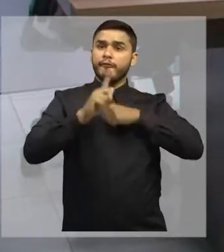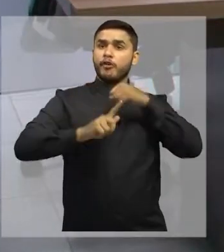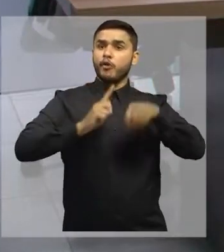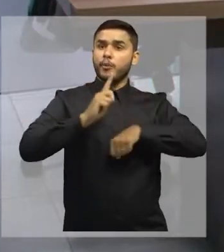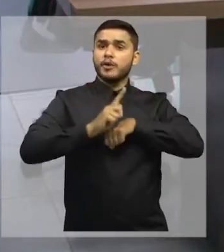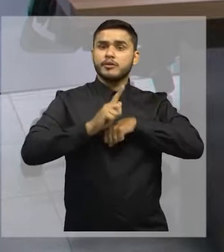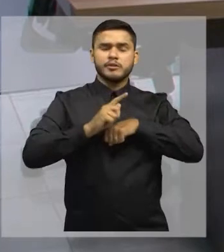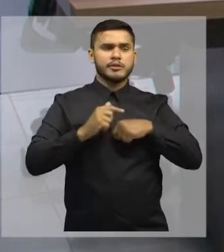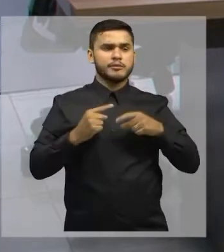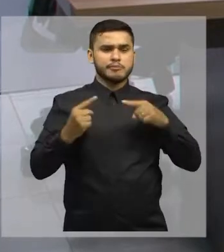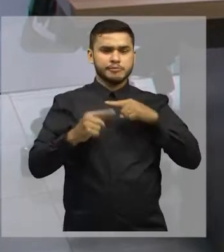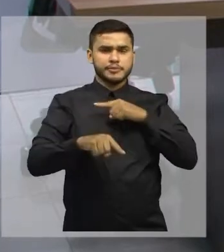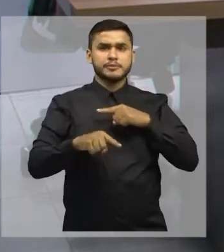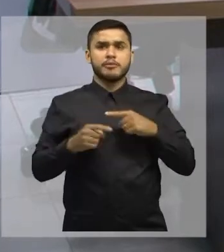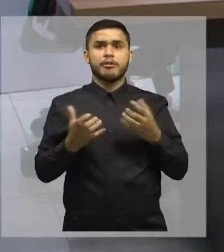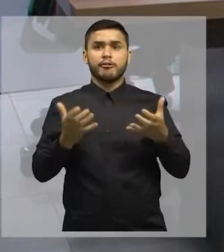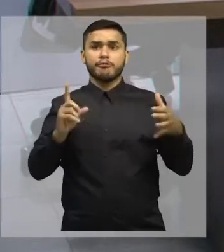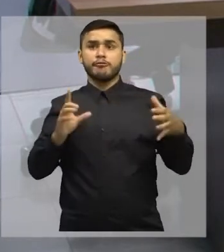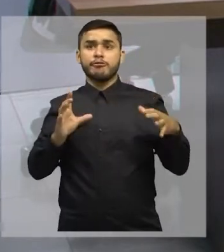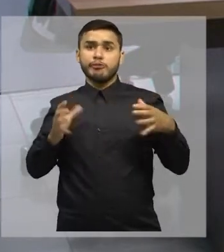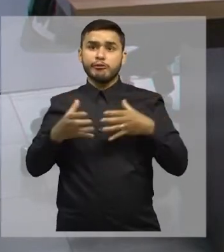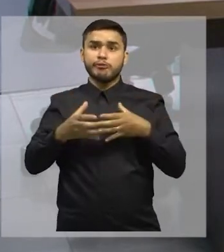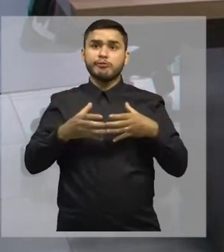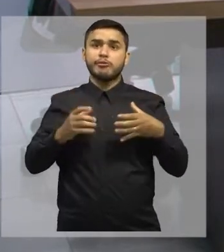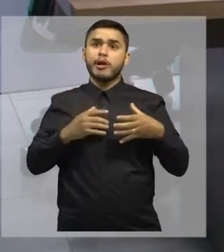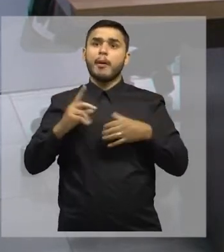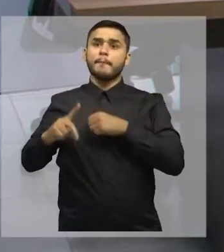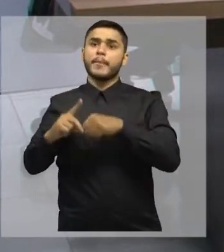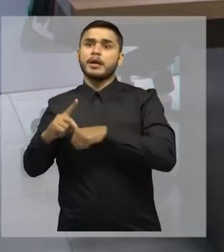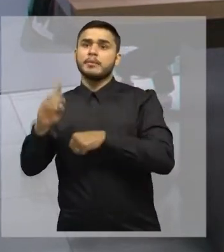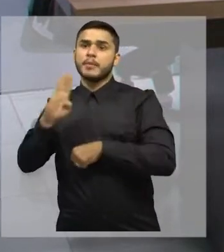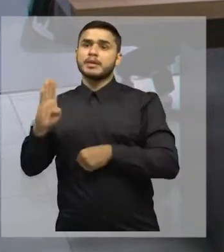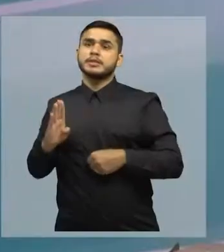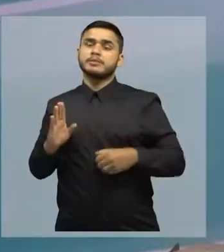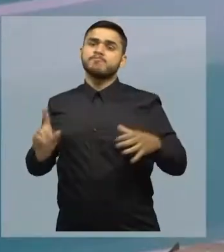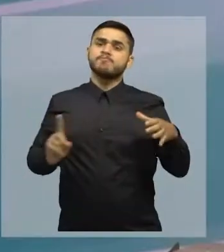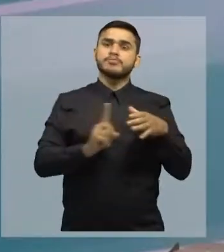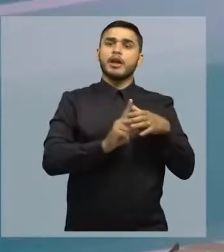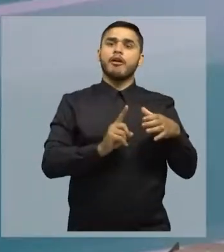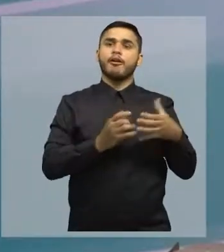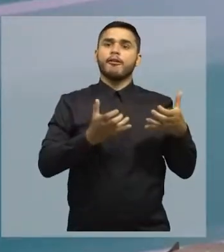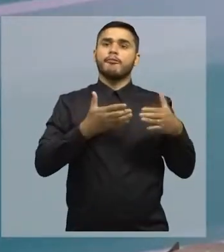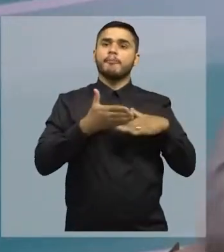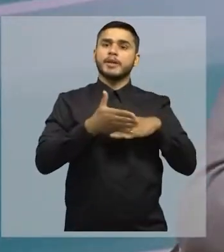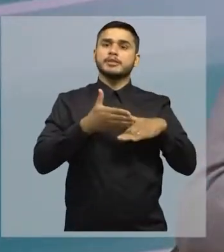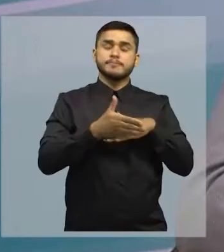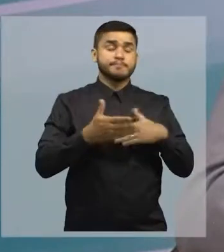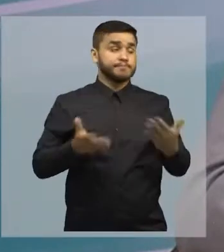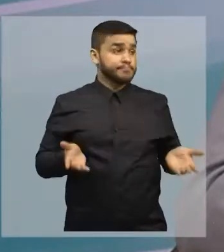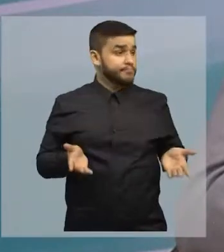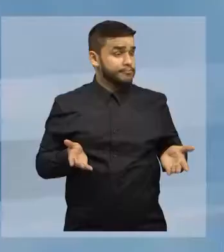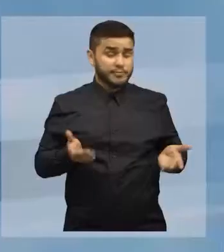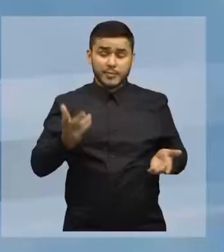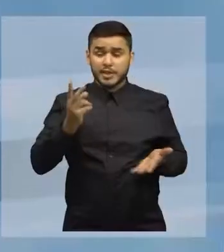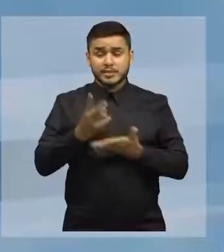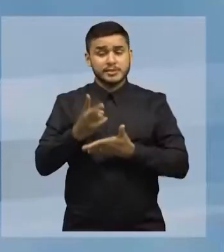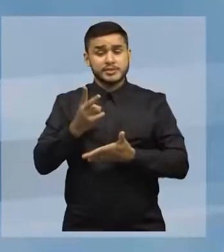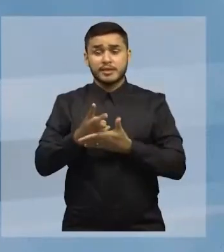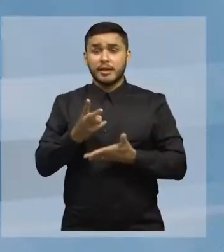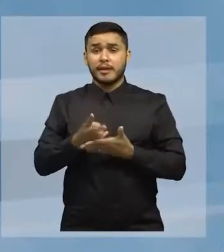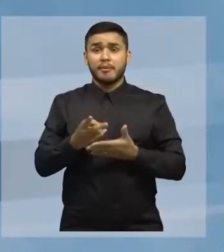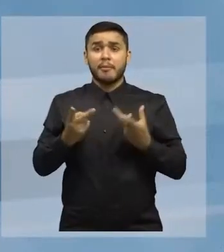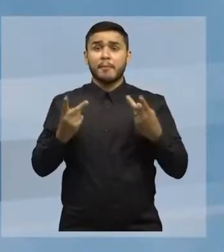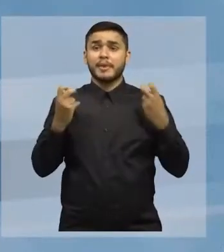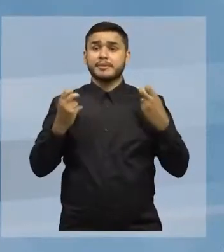uma contradição ele querer tentar entrar na OCDE política, mas contradição agora é o dia a dia da gente, então não